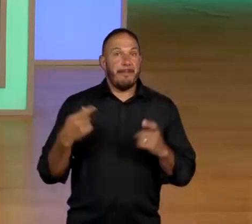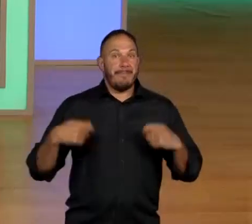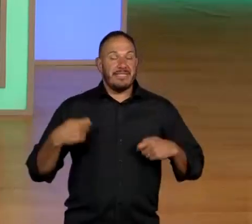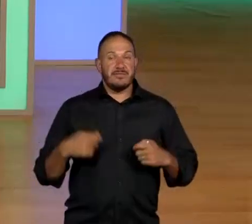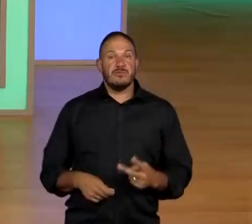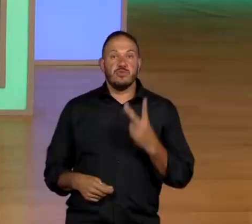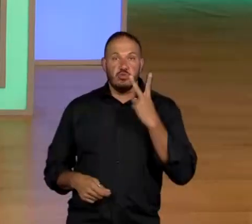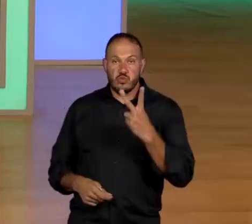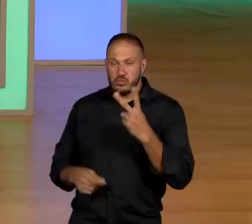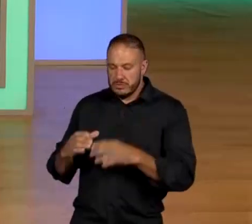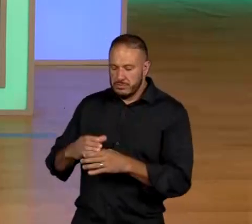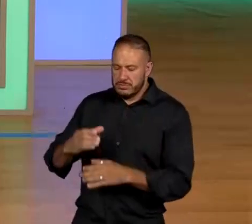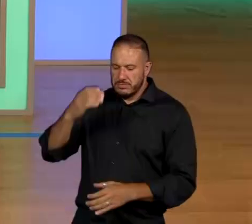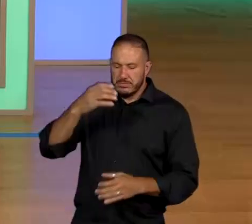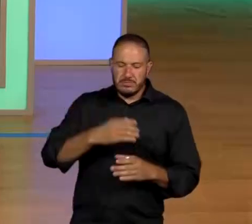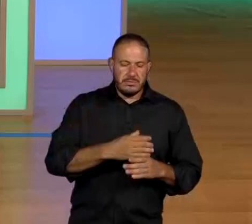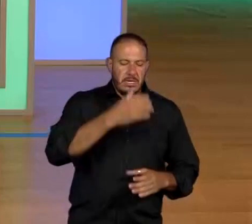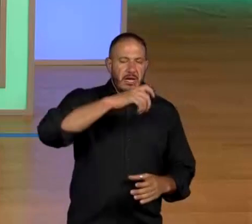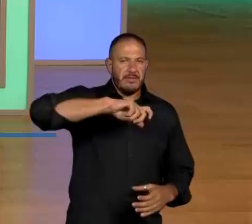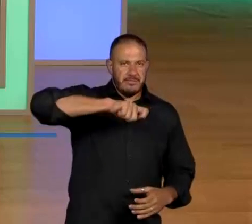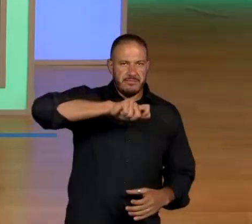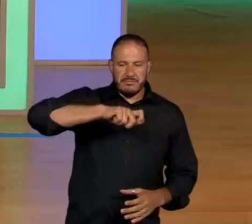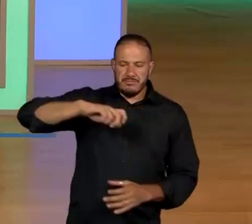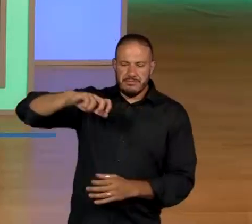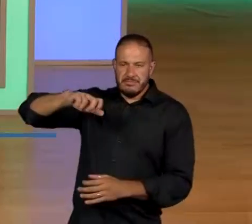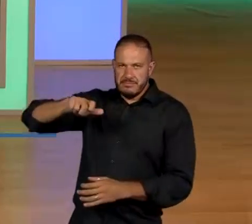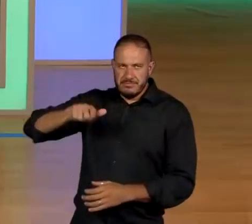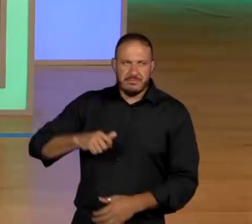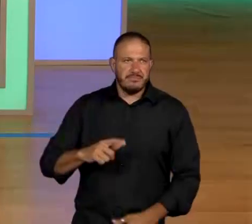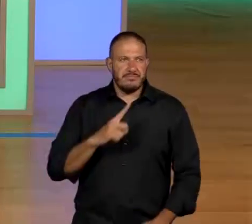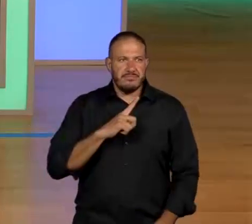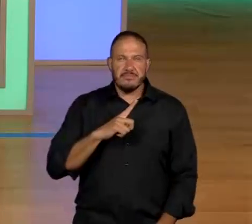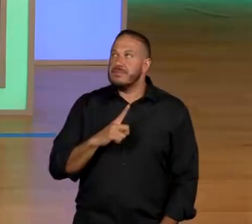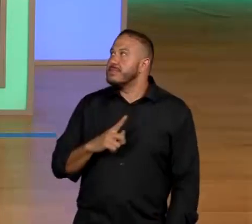2 garrafas PET. 2 garrafas PET. Então, eu tenho isso